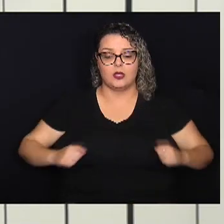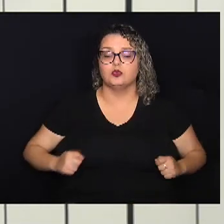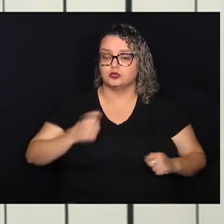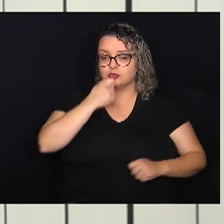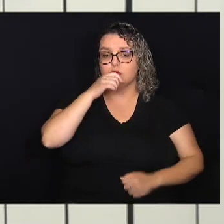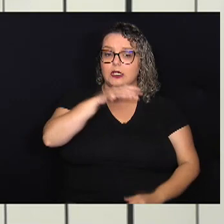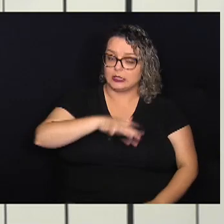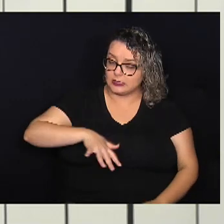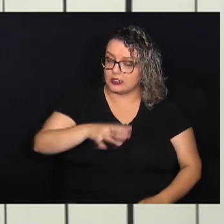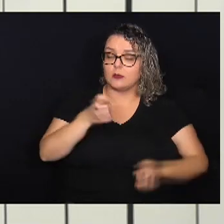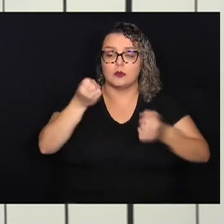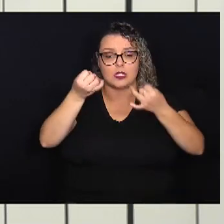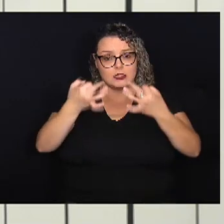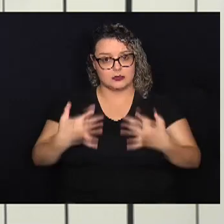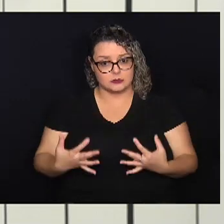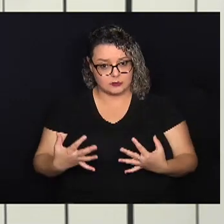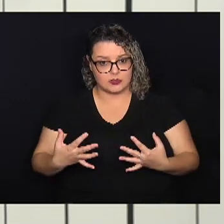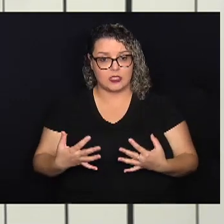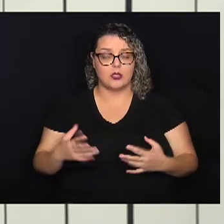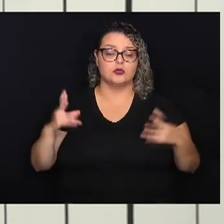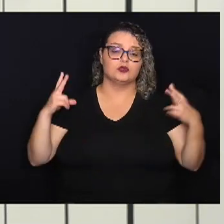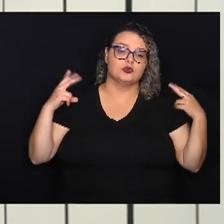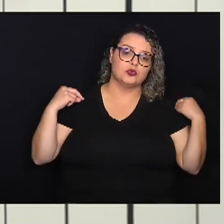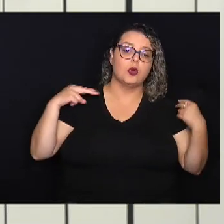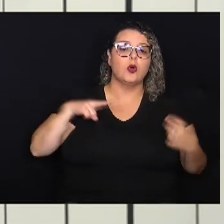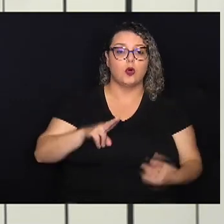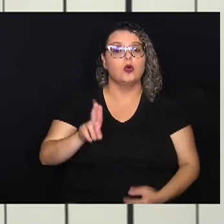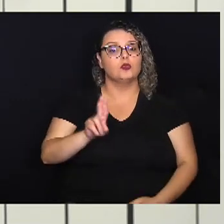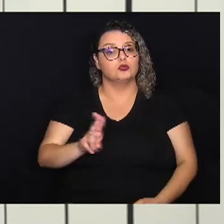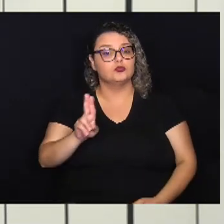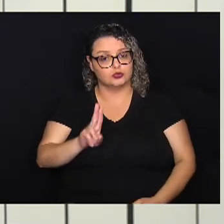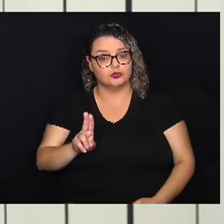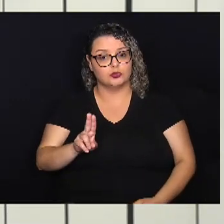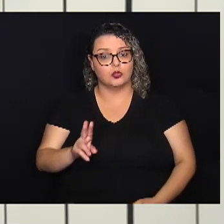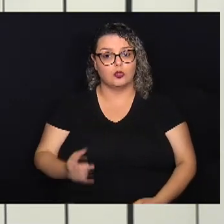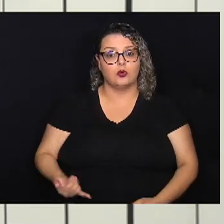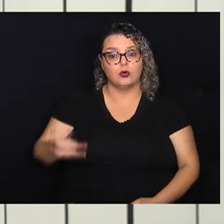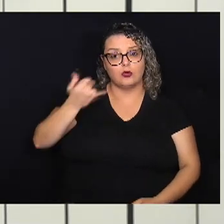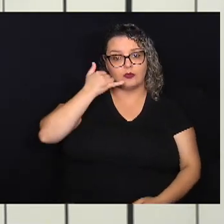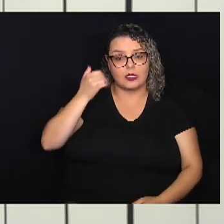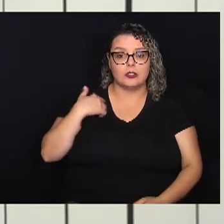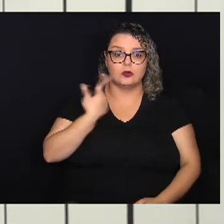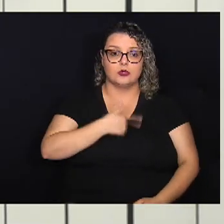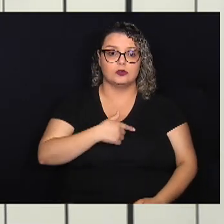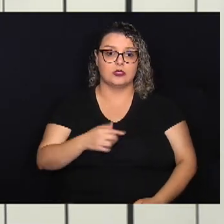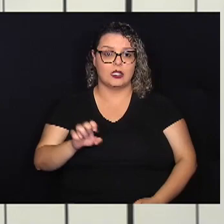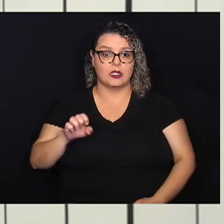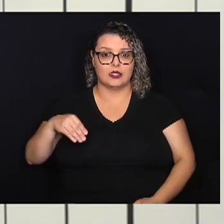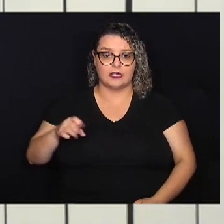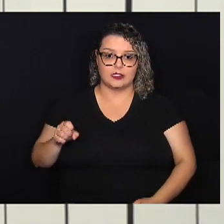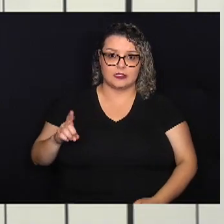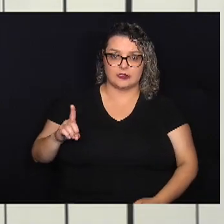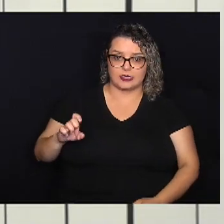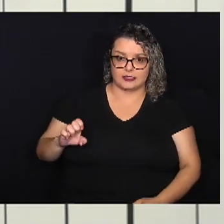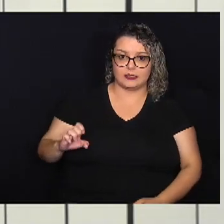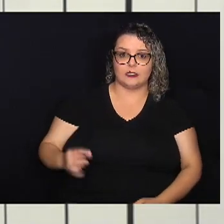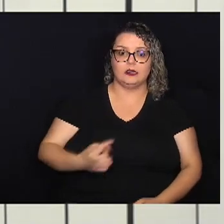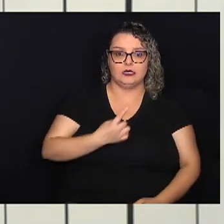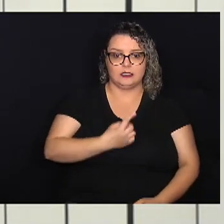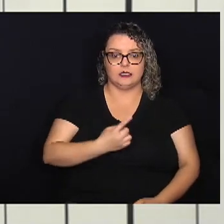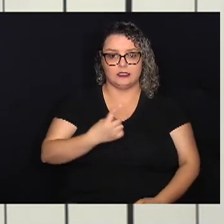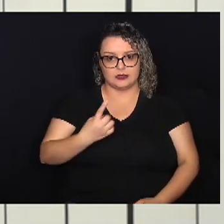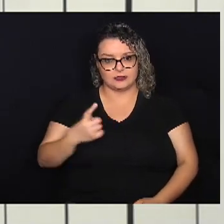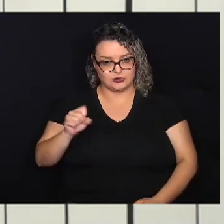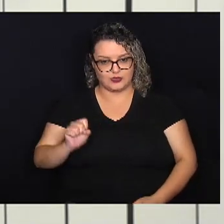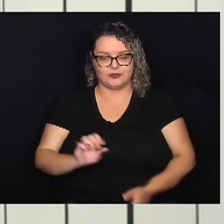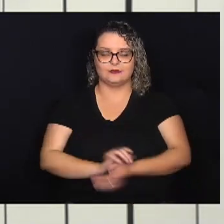região para orientar os motoristas, ou então você pode usar o Fale Conosco da INDEC através do telefone